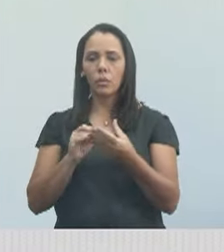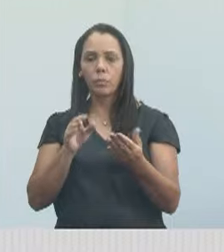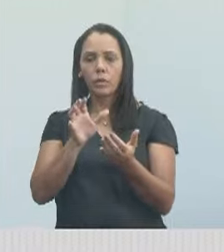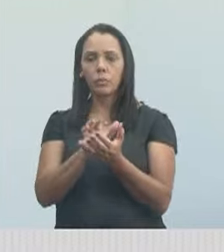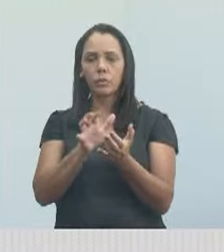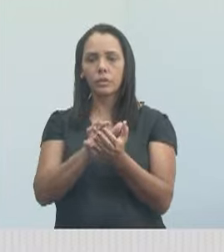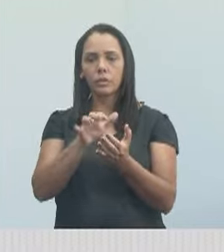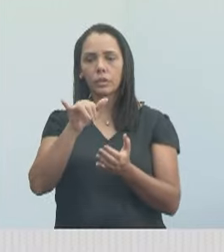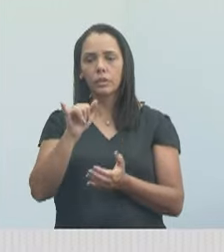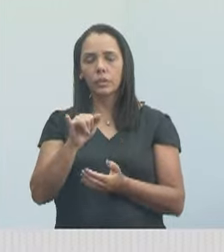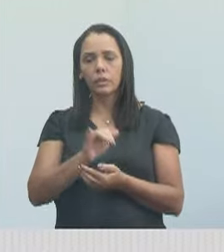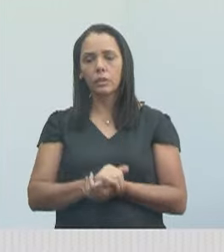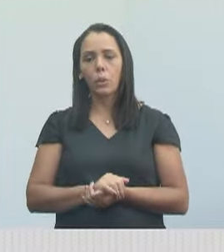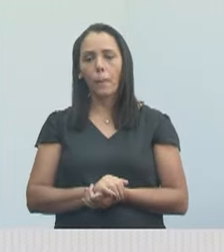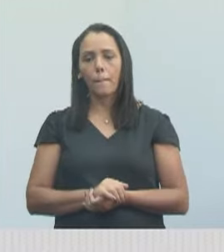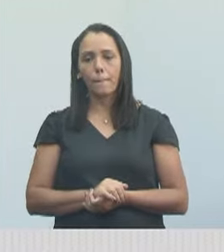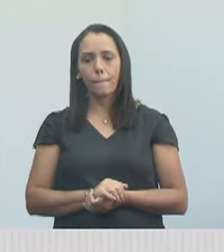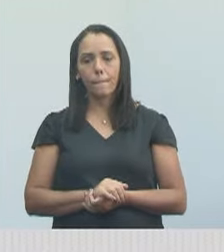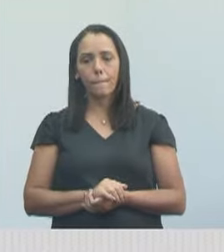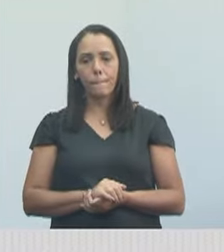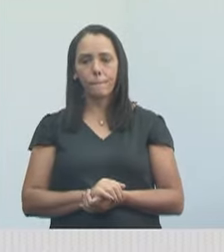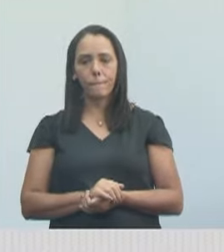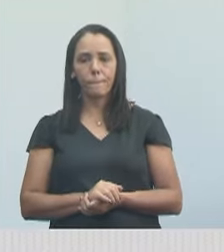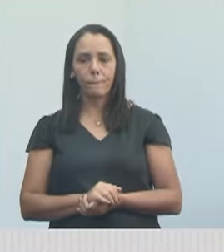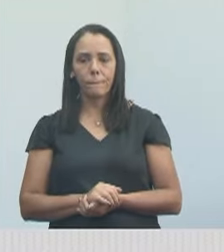agora e depois eu trago mais novidades para vocês.